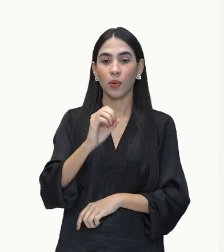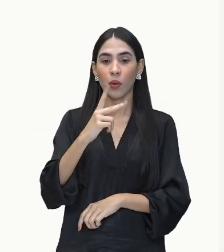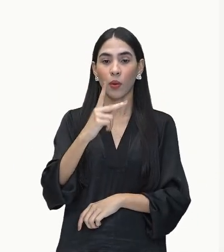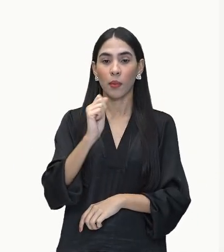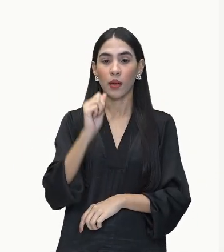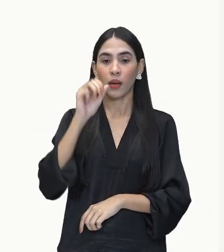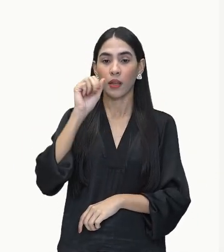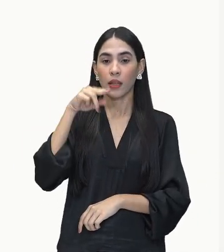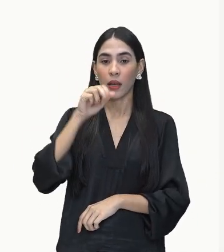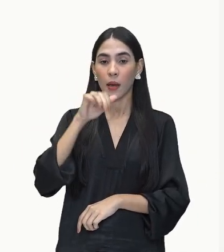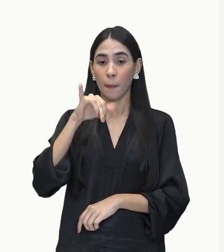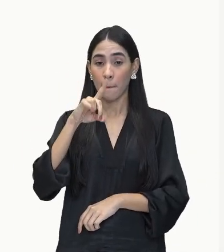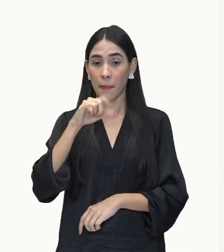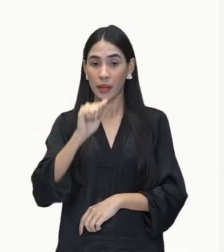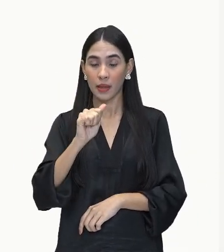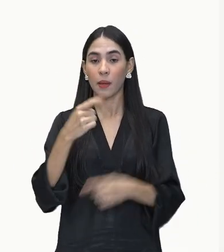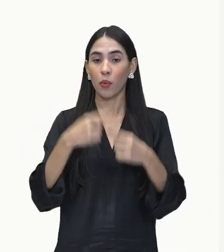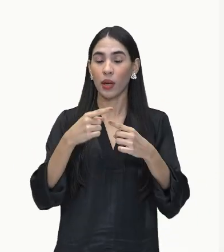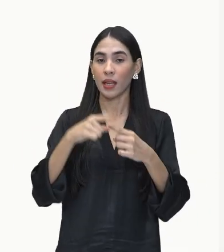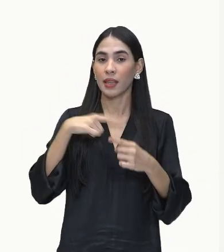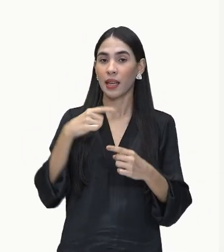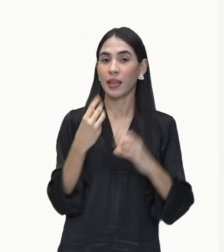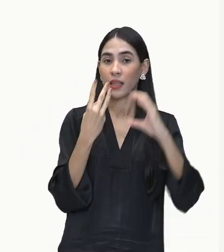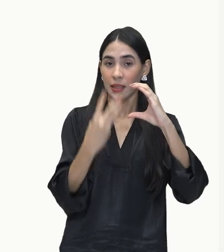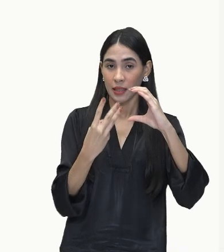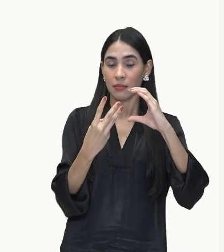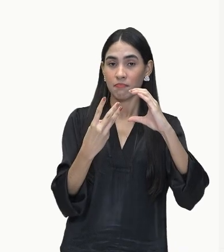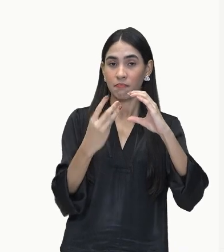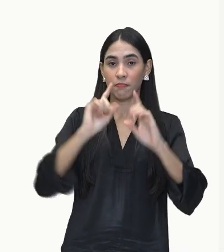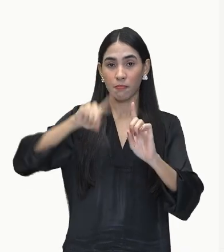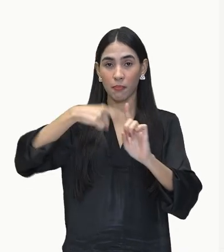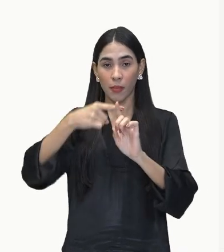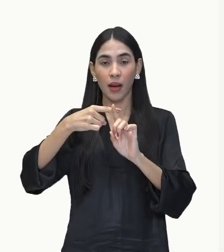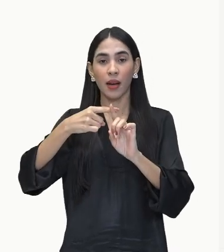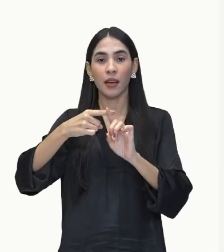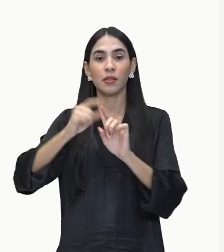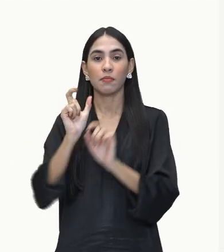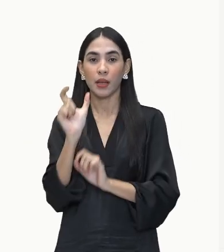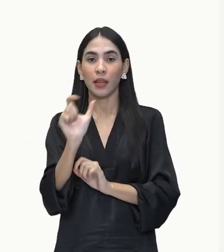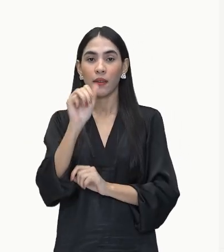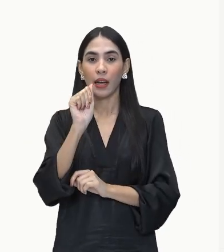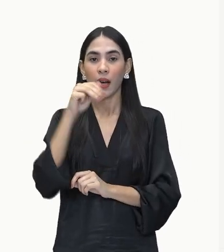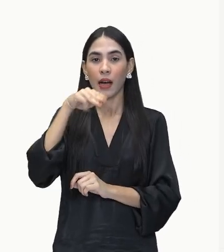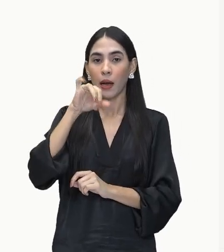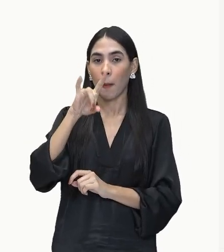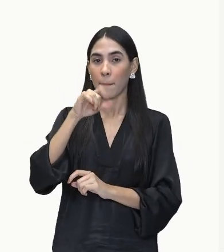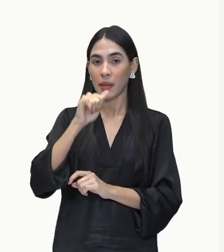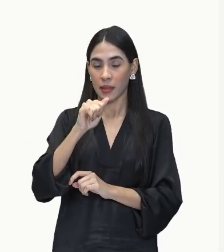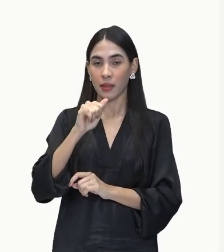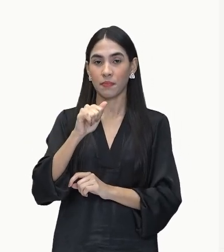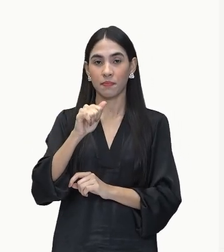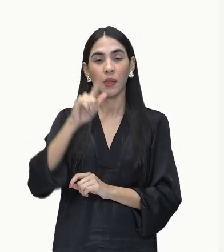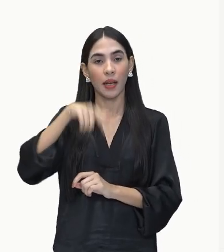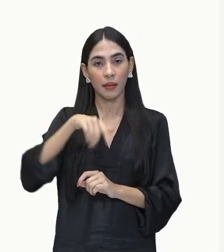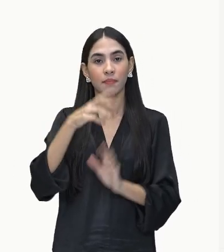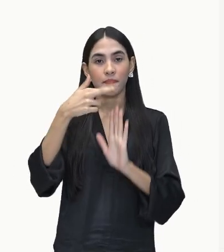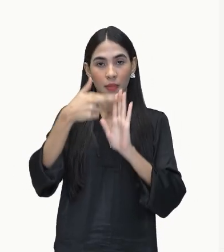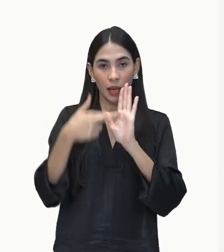propanamida, porque tem 3 carbonos e mais a terminação amida. É assim que é feito o